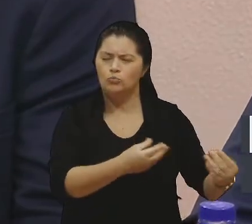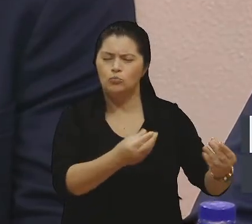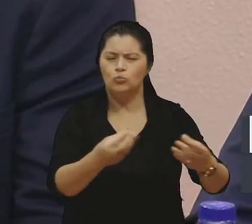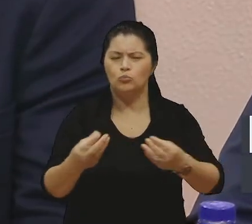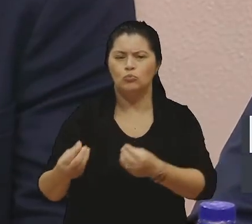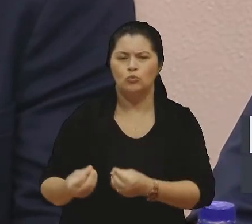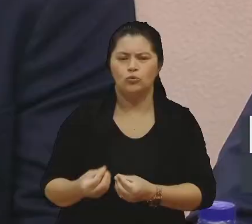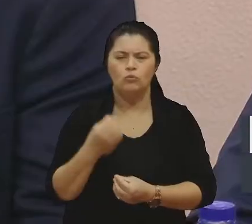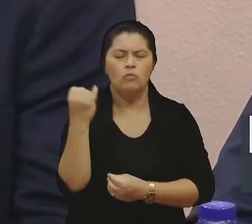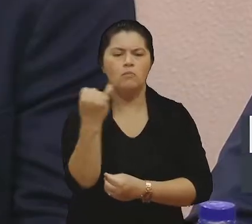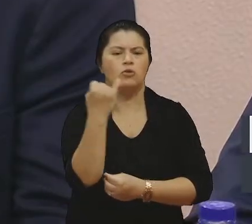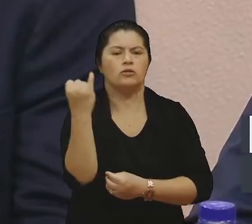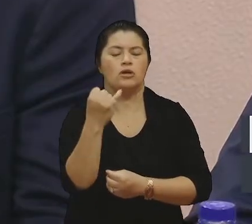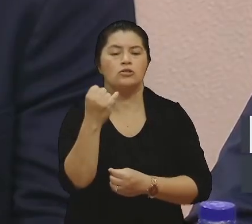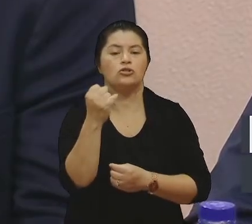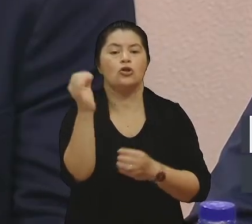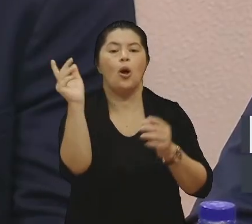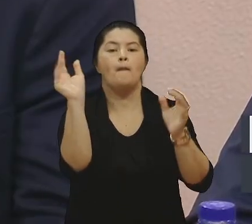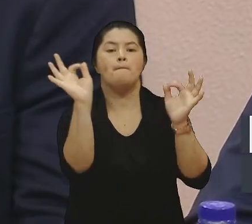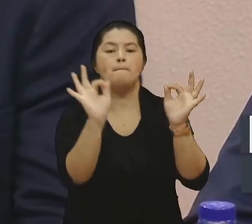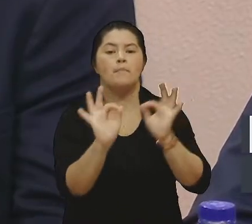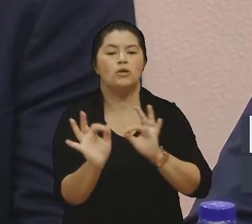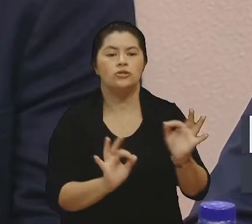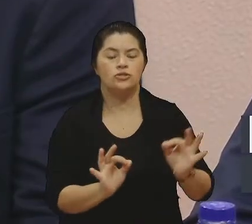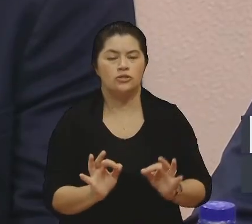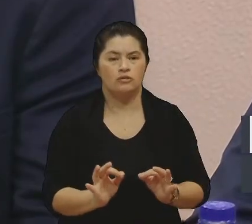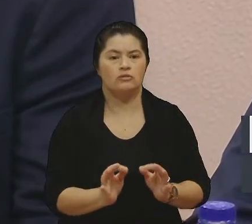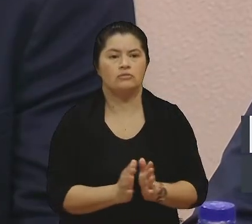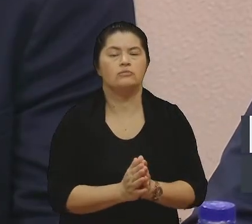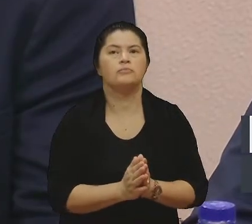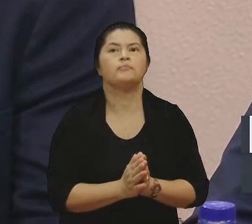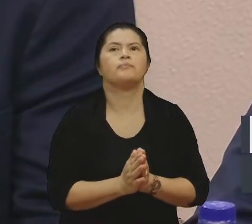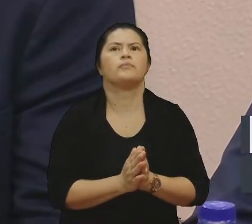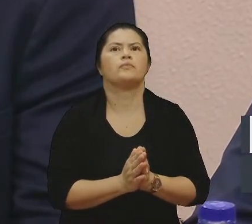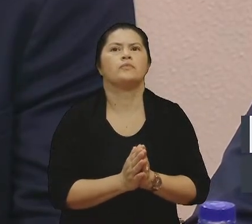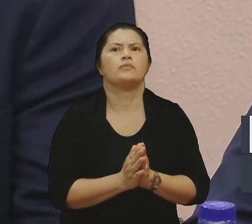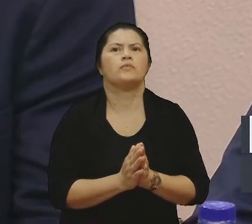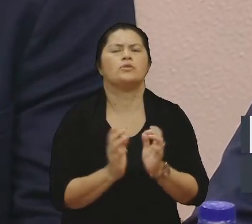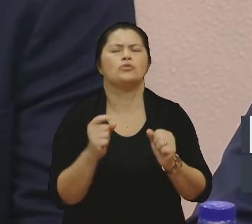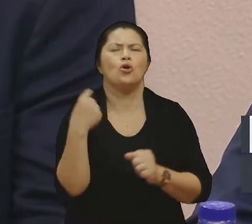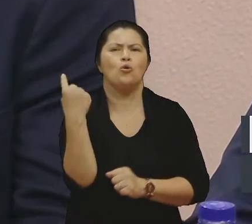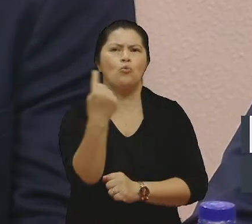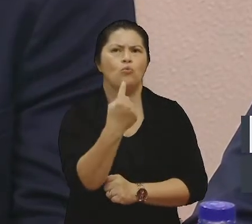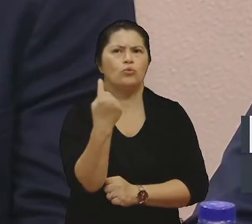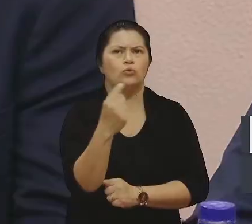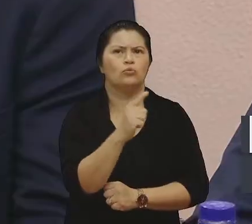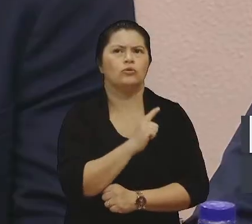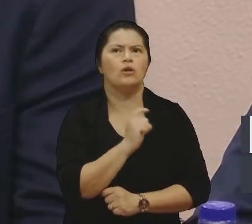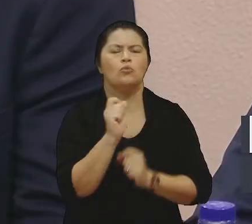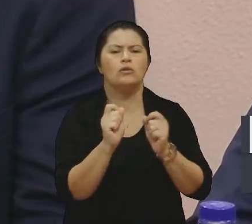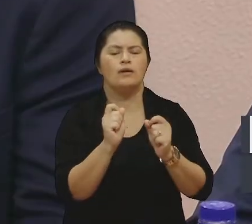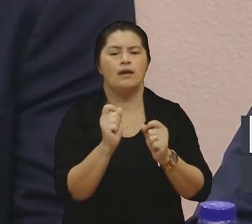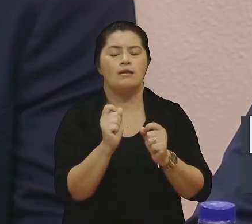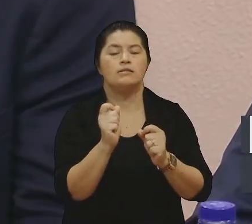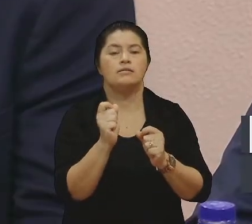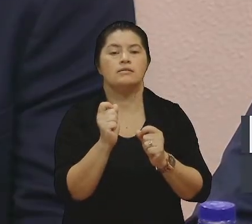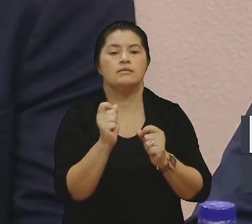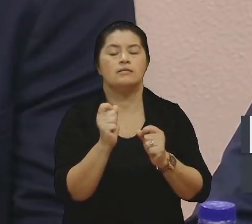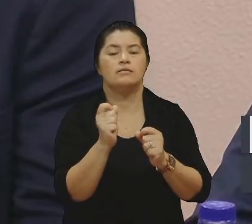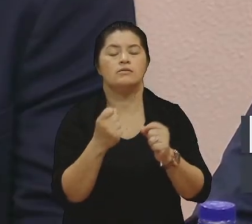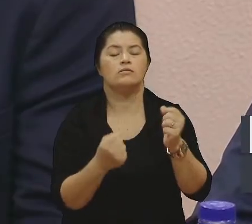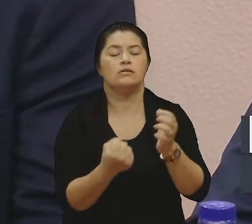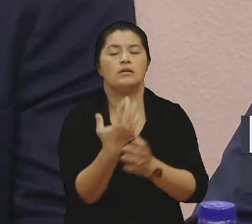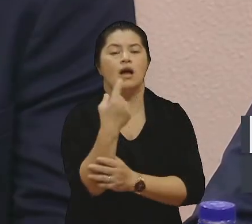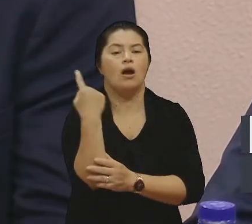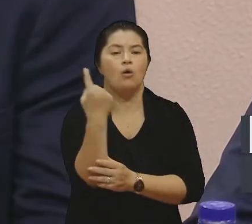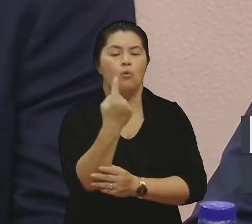a importância desse projeto. É um projeto que eu diria assim único, que tem lá a iniciativa privada,